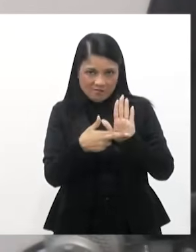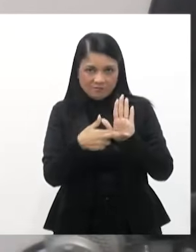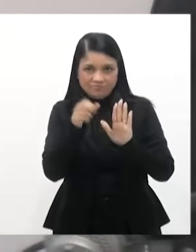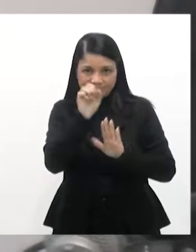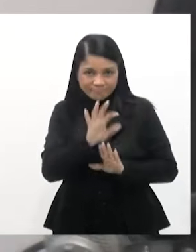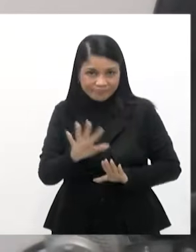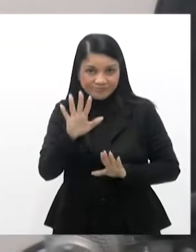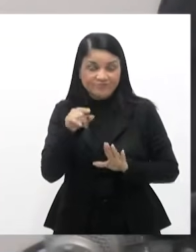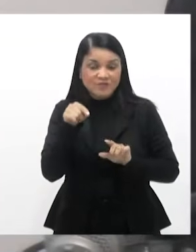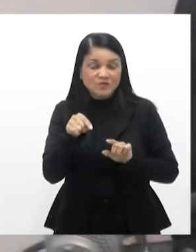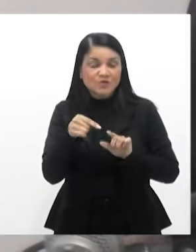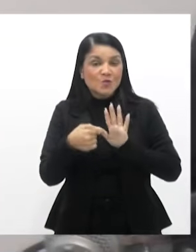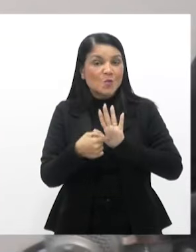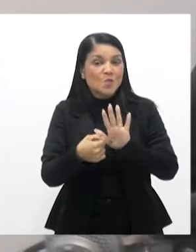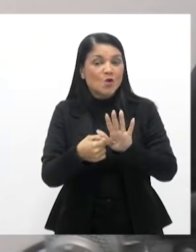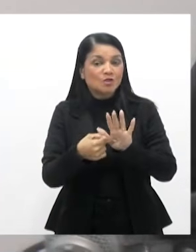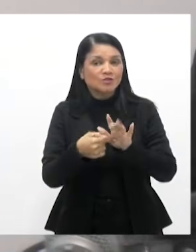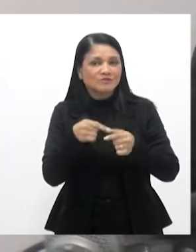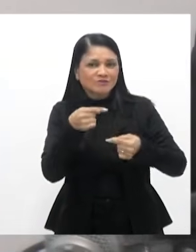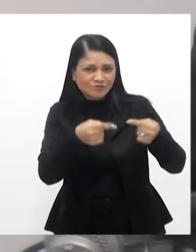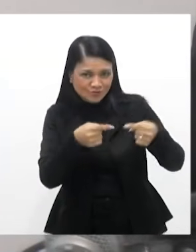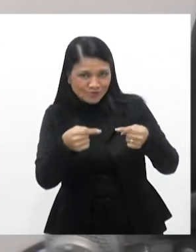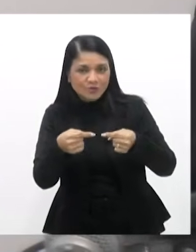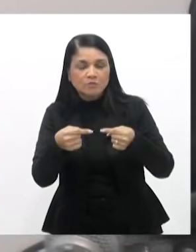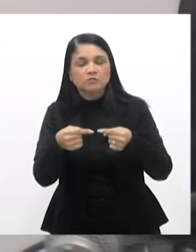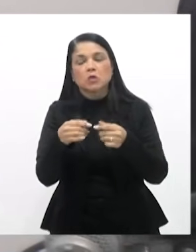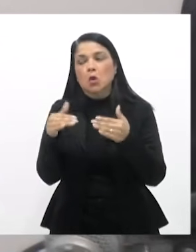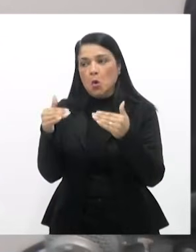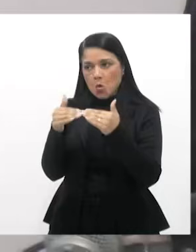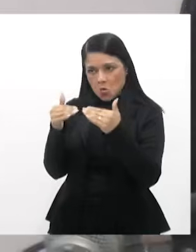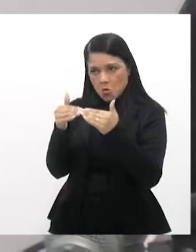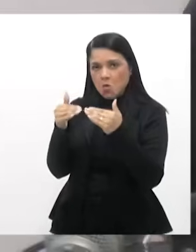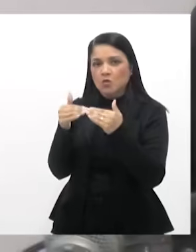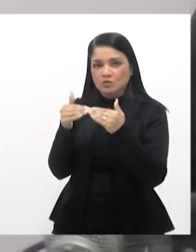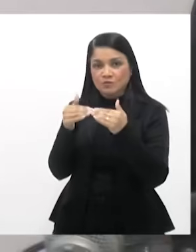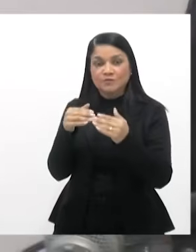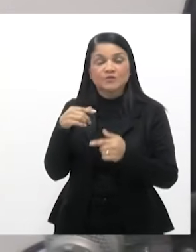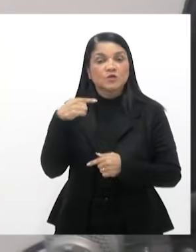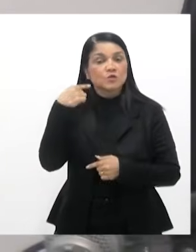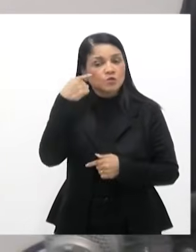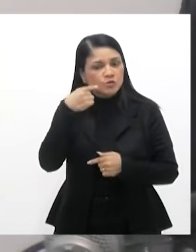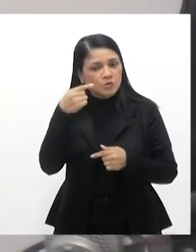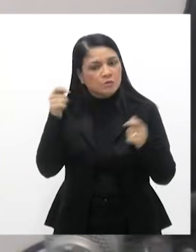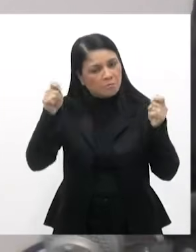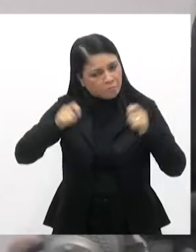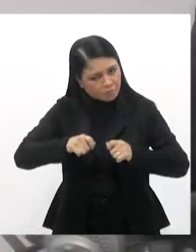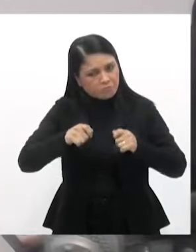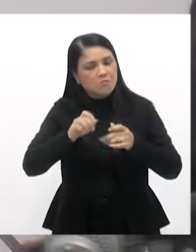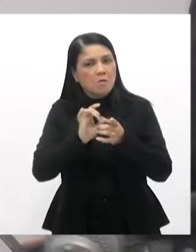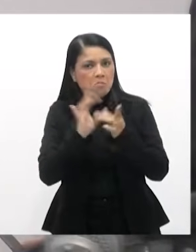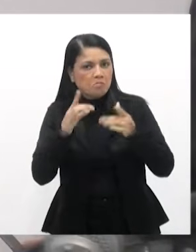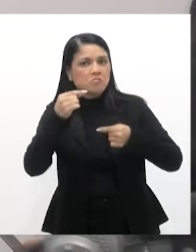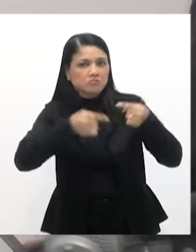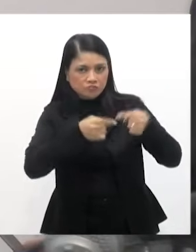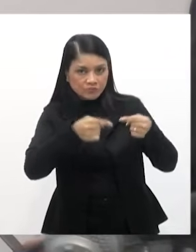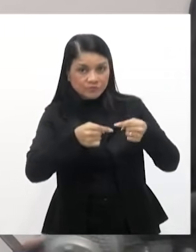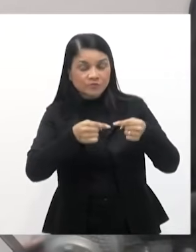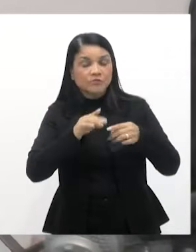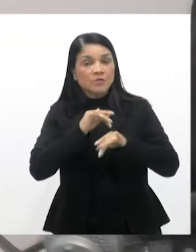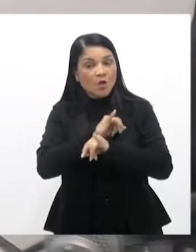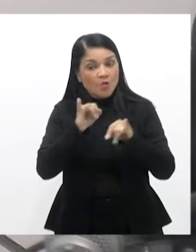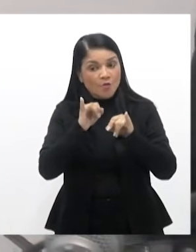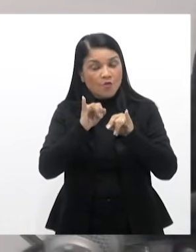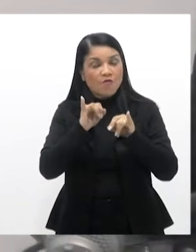Isto abre precedentes para a discussão? Concordo, porque o direito nos permite a discussão. Não é? Mas, como eu disse,